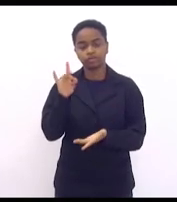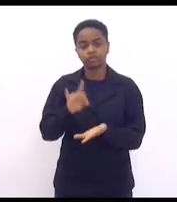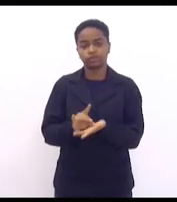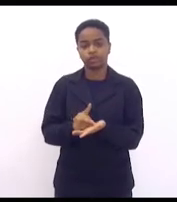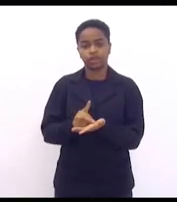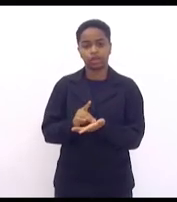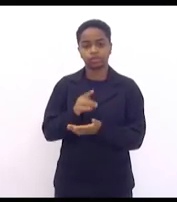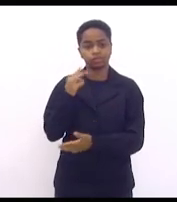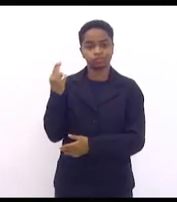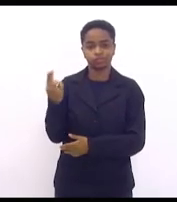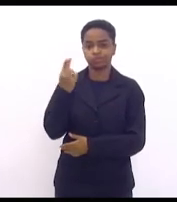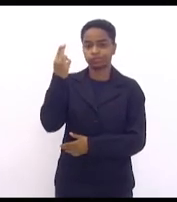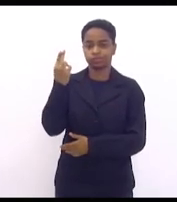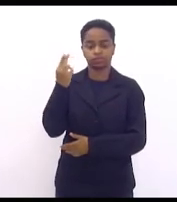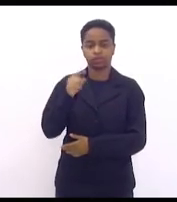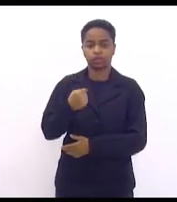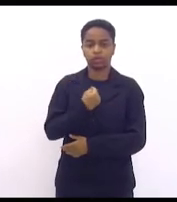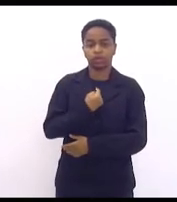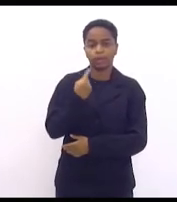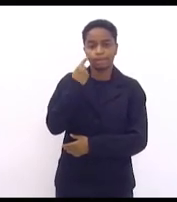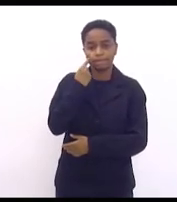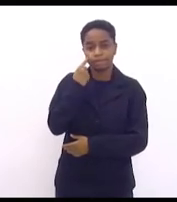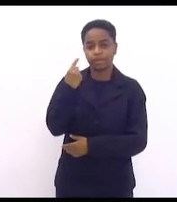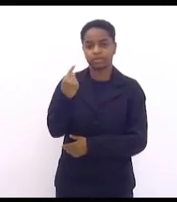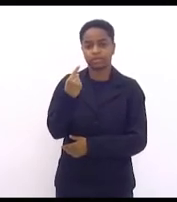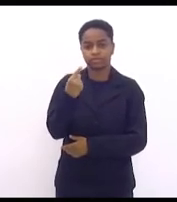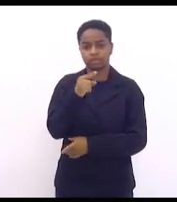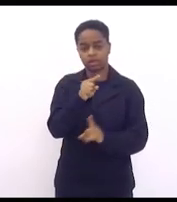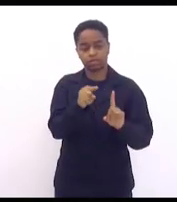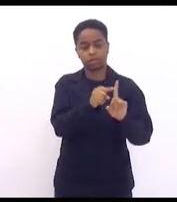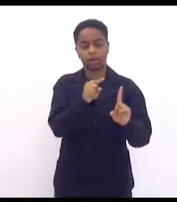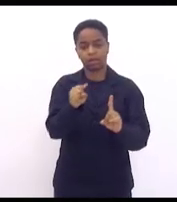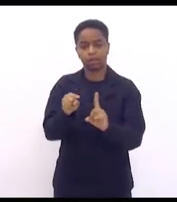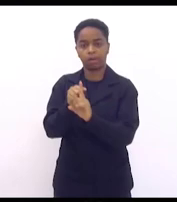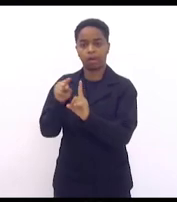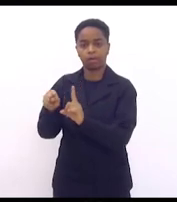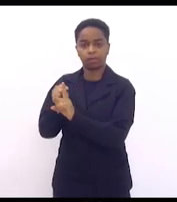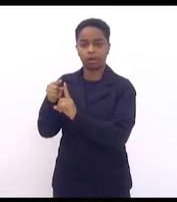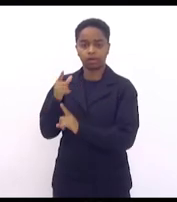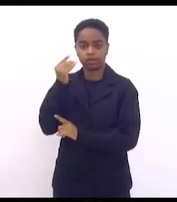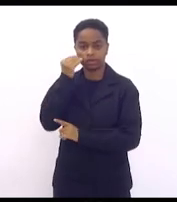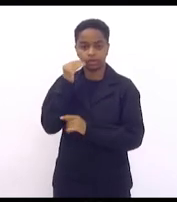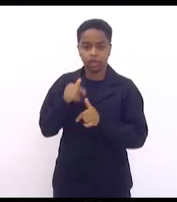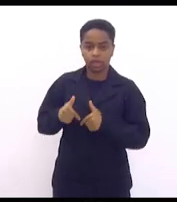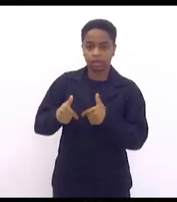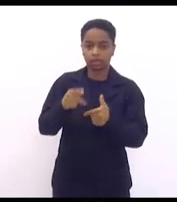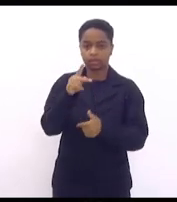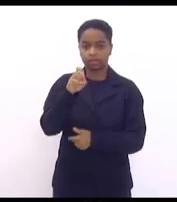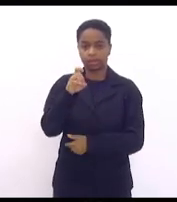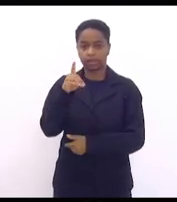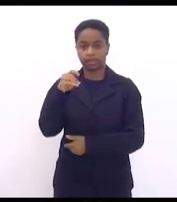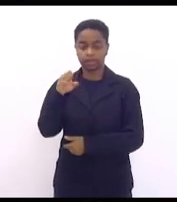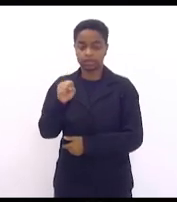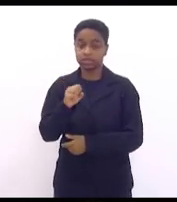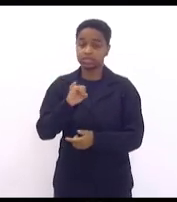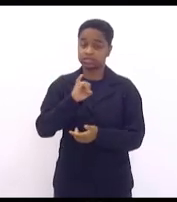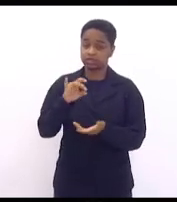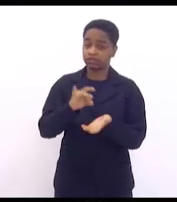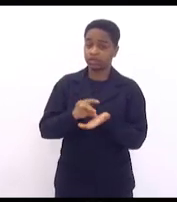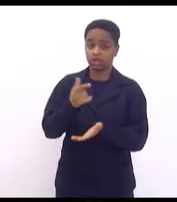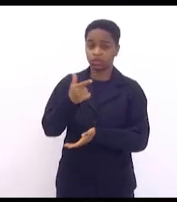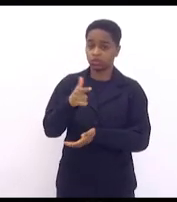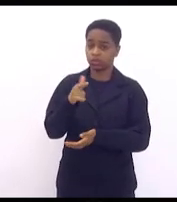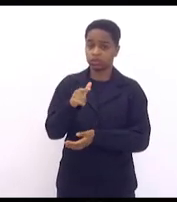há possibilidade de se pensar em missão a ser cumprida pelo PED sem a colocação da questão